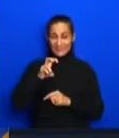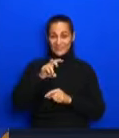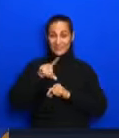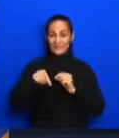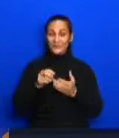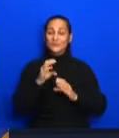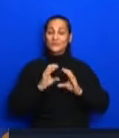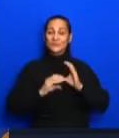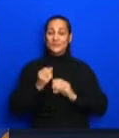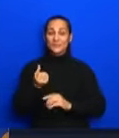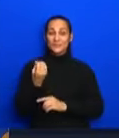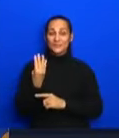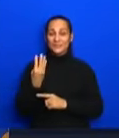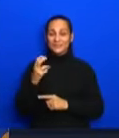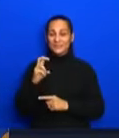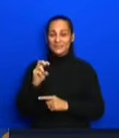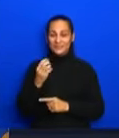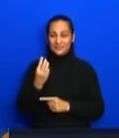dezenas sorteadas no concurso